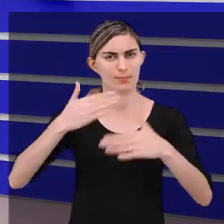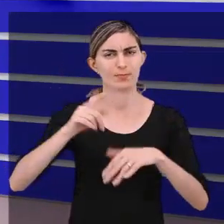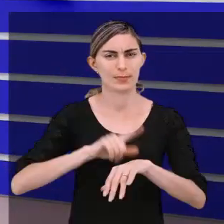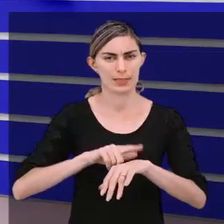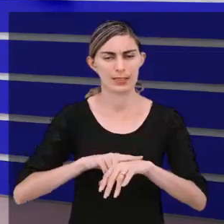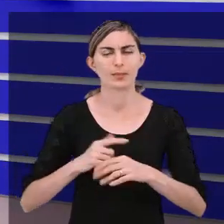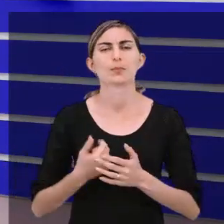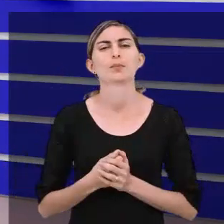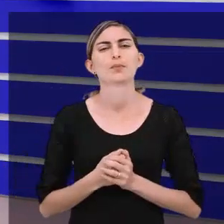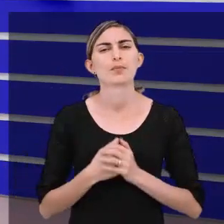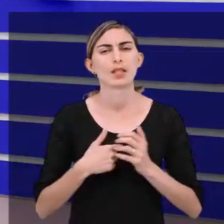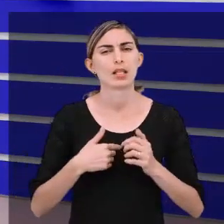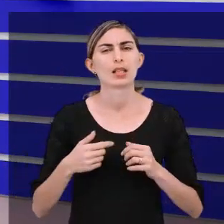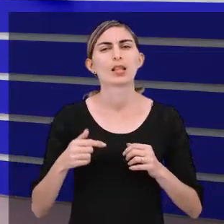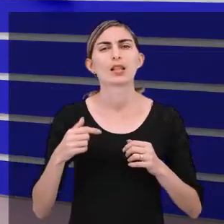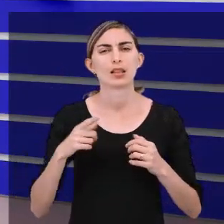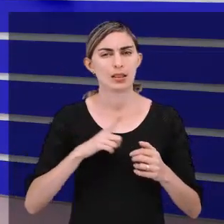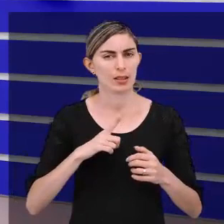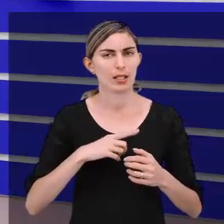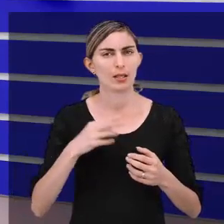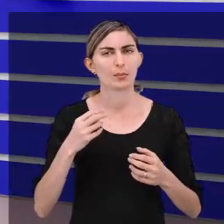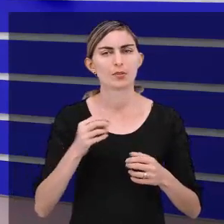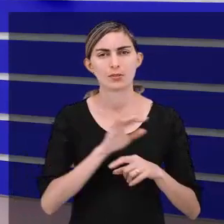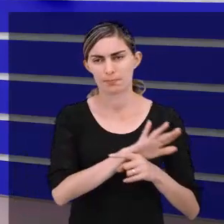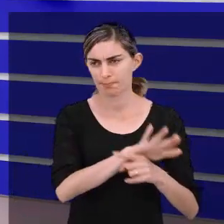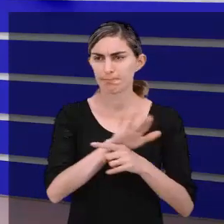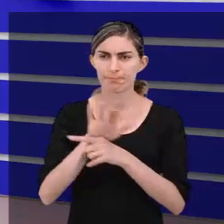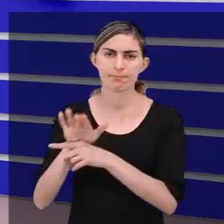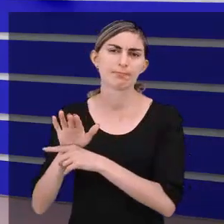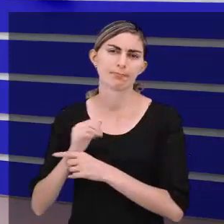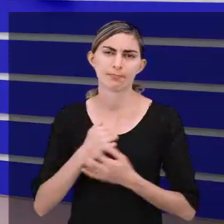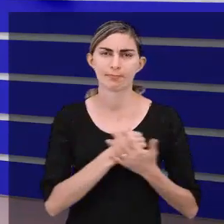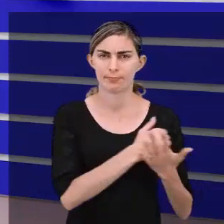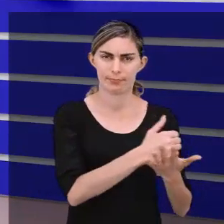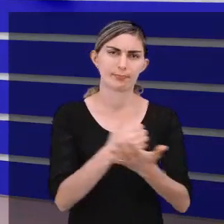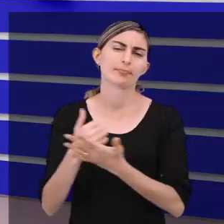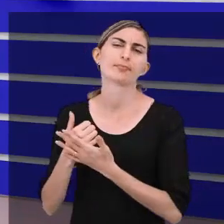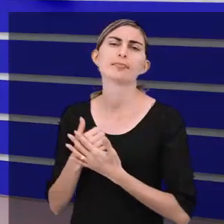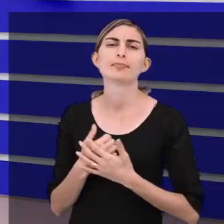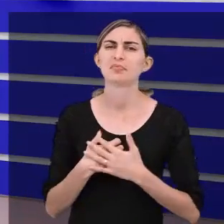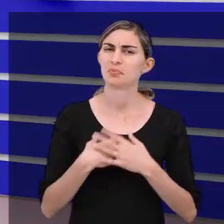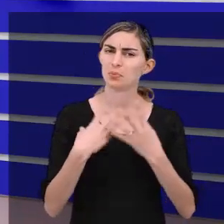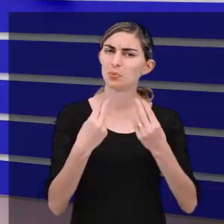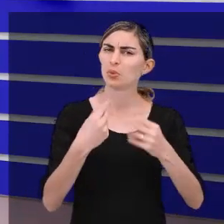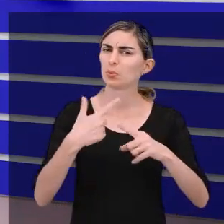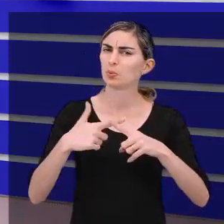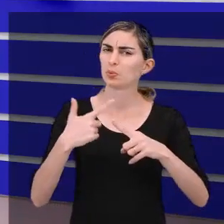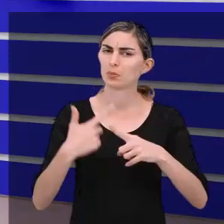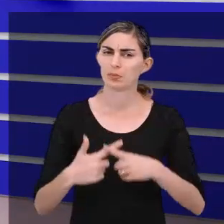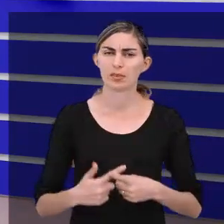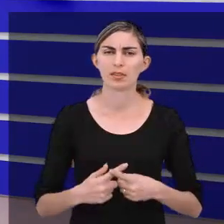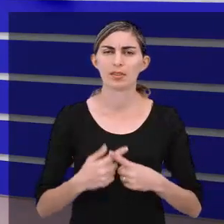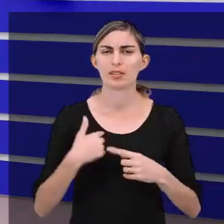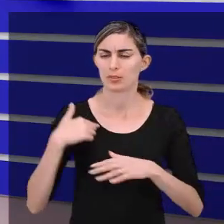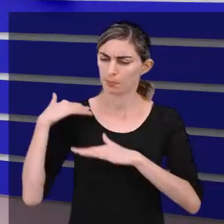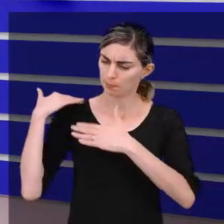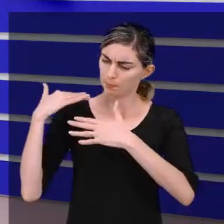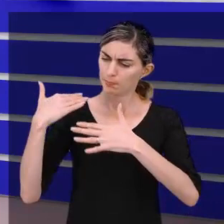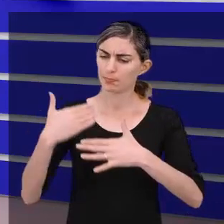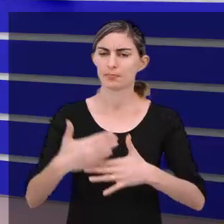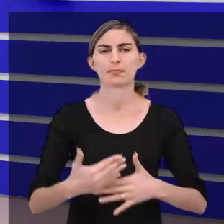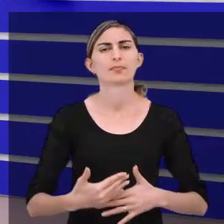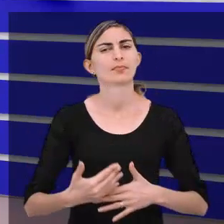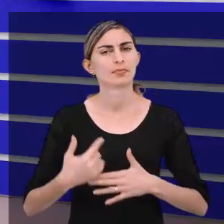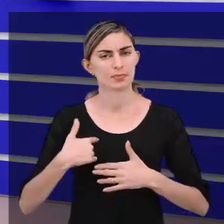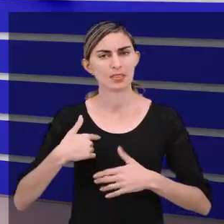tempo e temos que contribuir, temos muito aí, eu digo muito porque a gente já caminhou